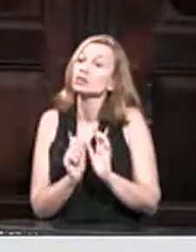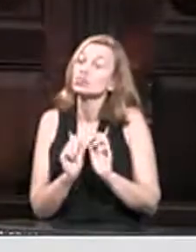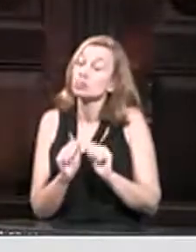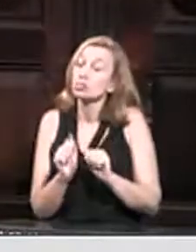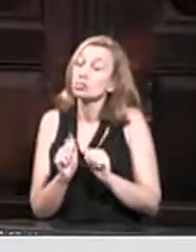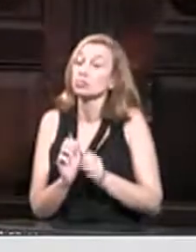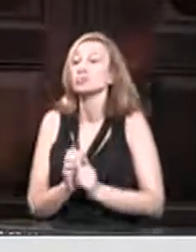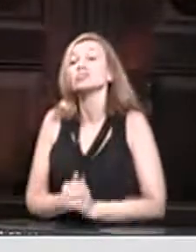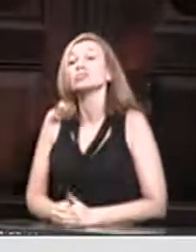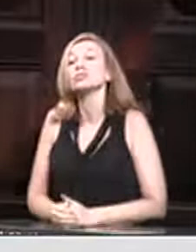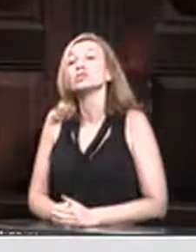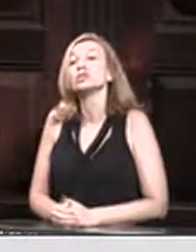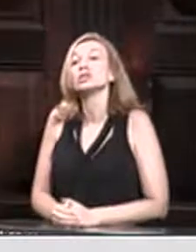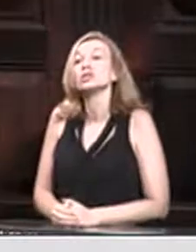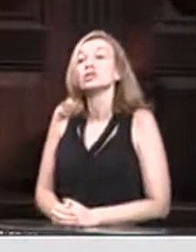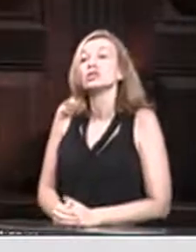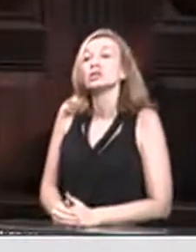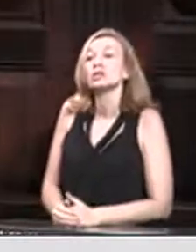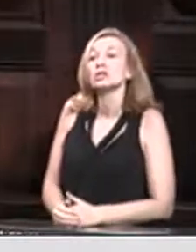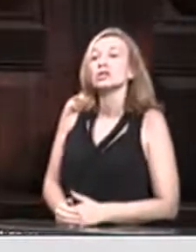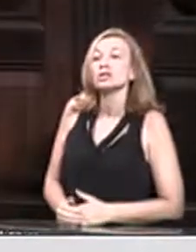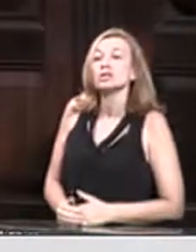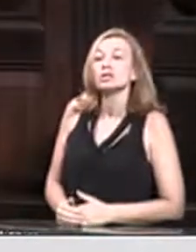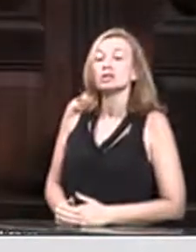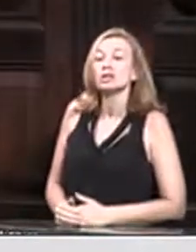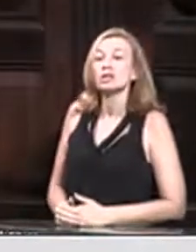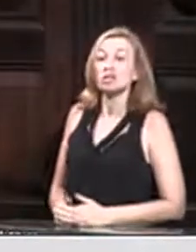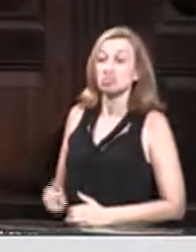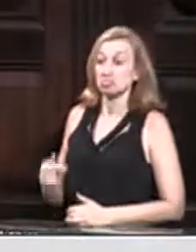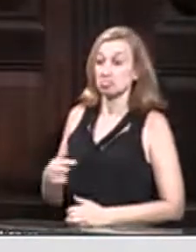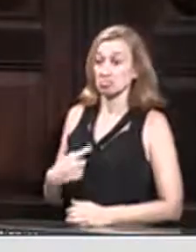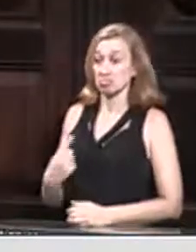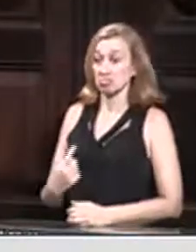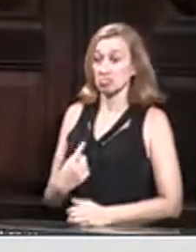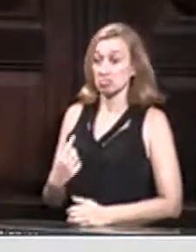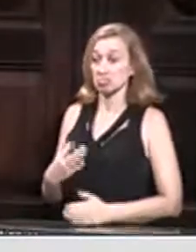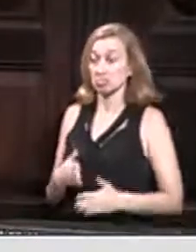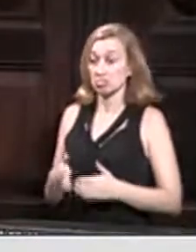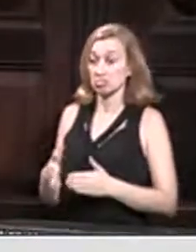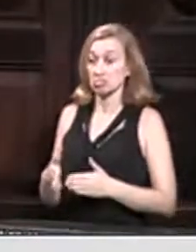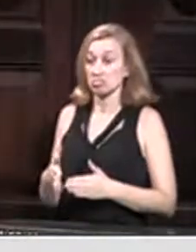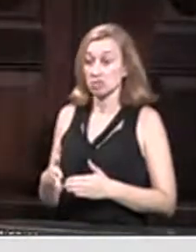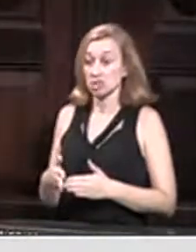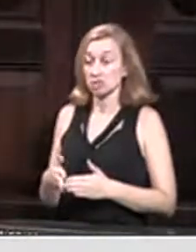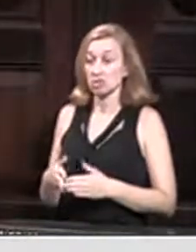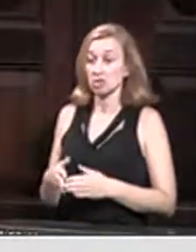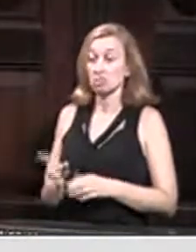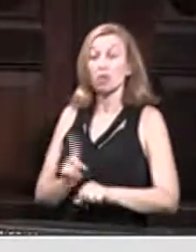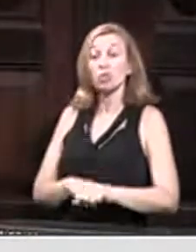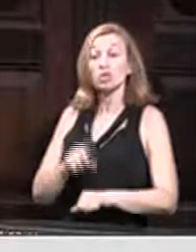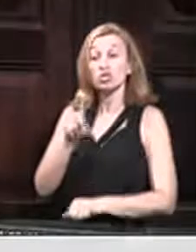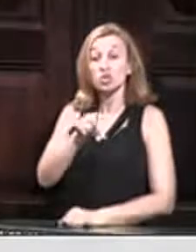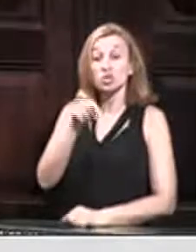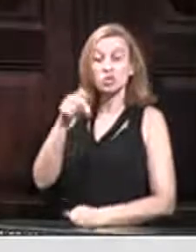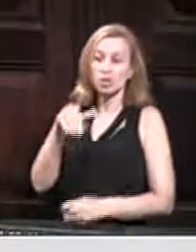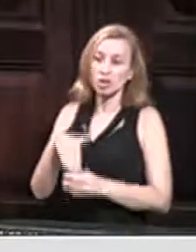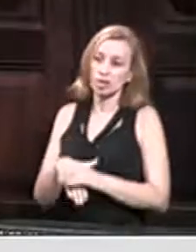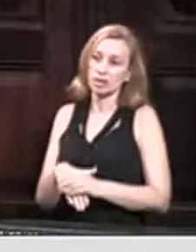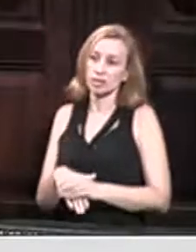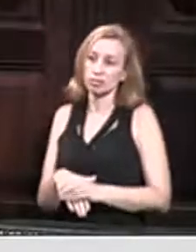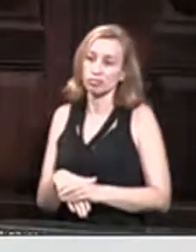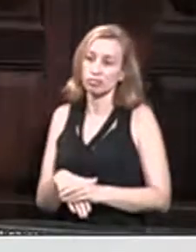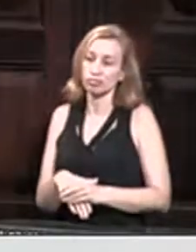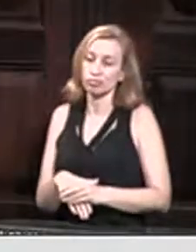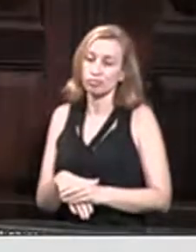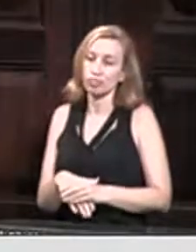progressivamente caminhamos para a criminalização do exercício do mandato. A matéria